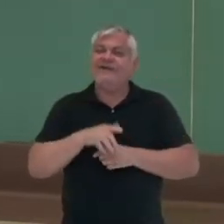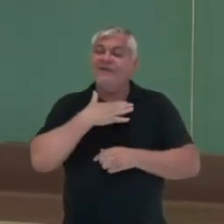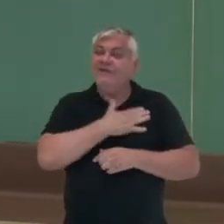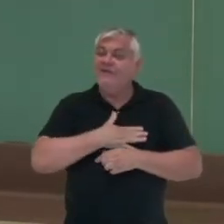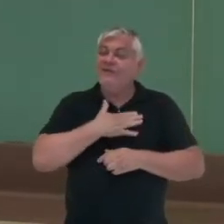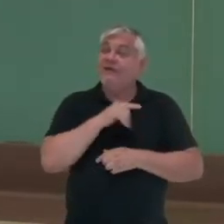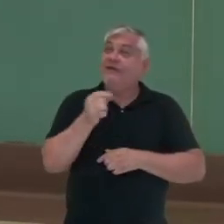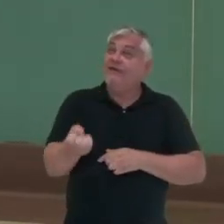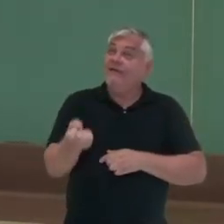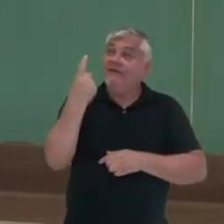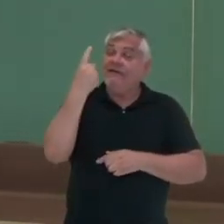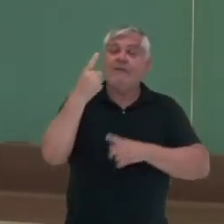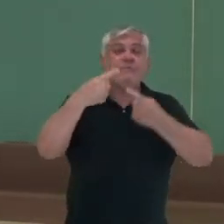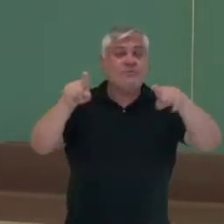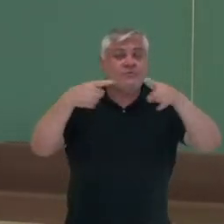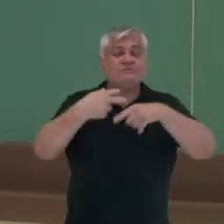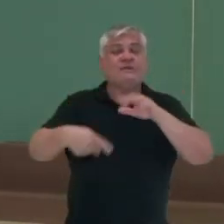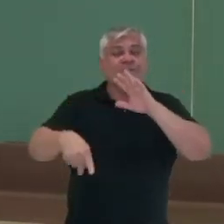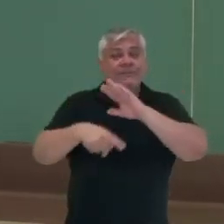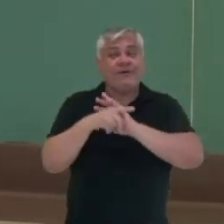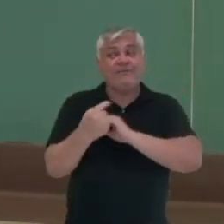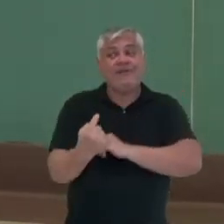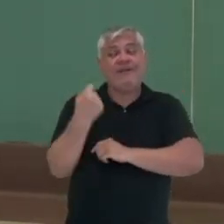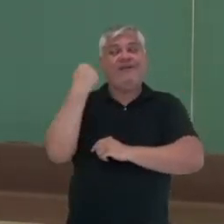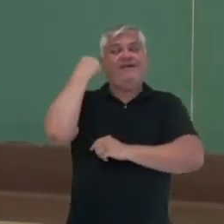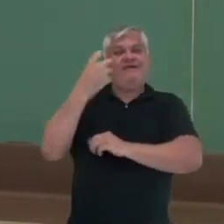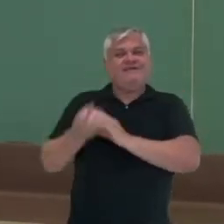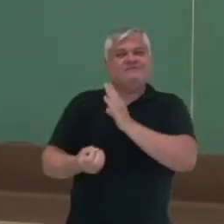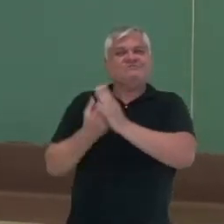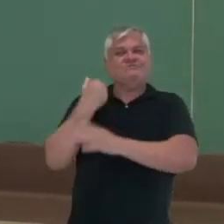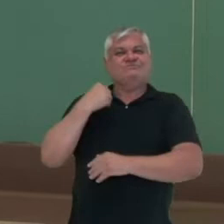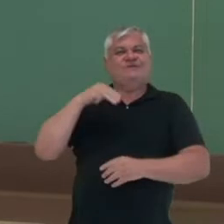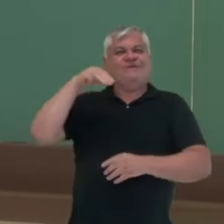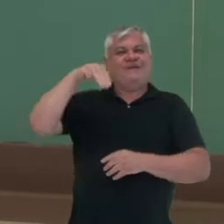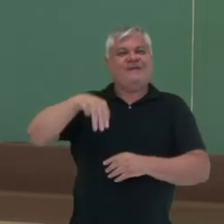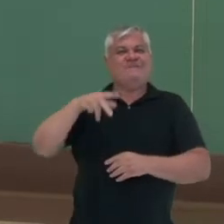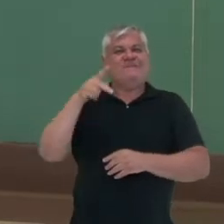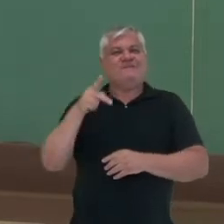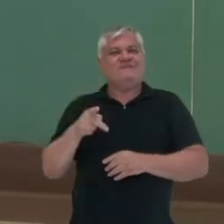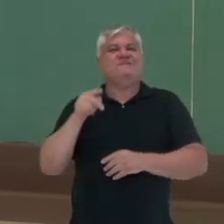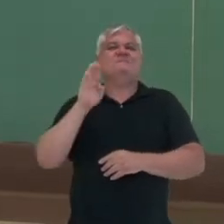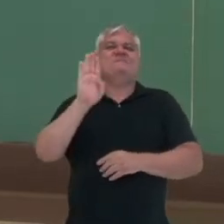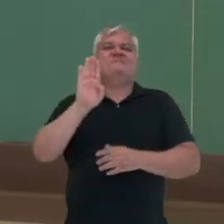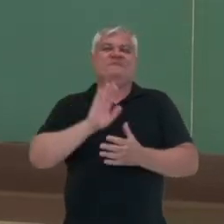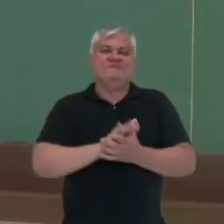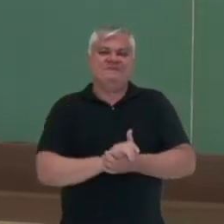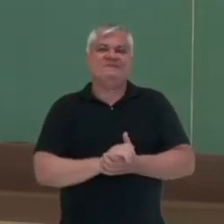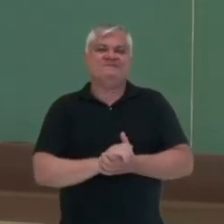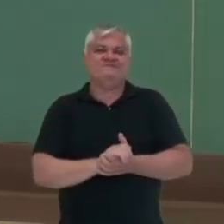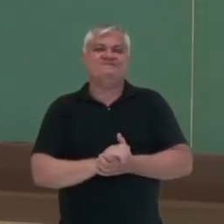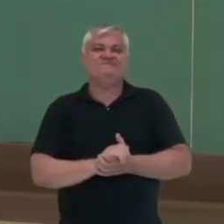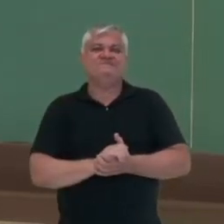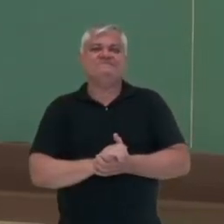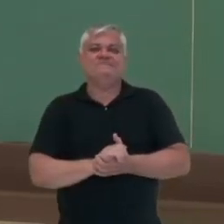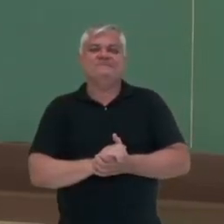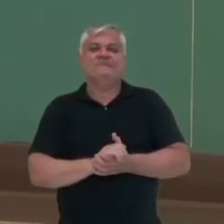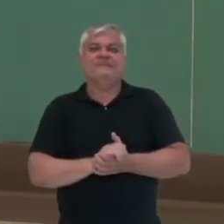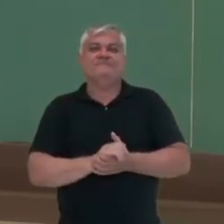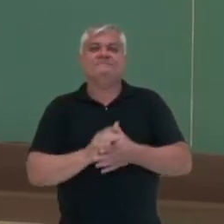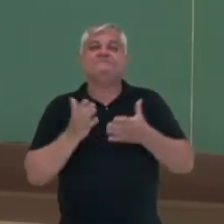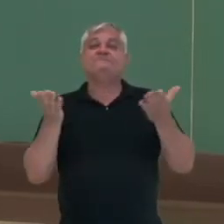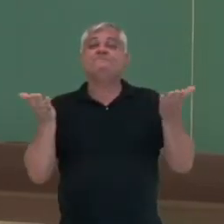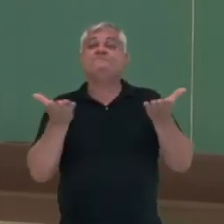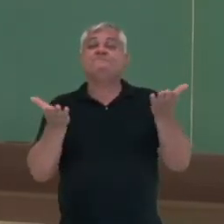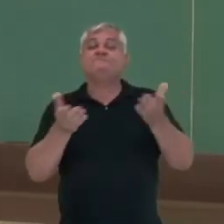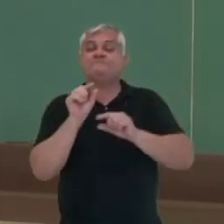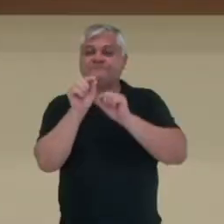dessas canções que são originárias de lá do tempo da efervescência da MPB nos períodos da ditadura militar.